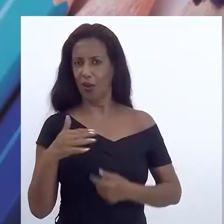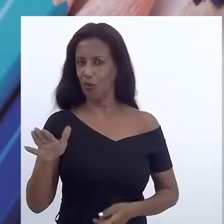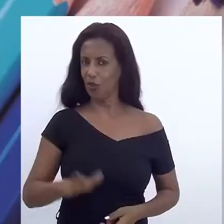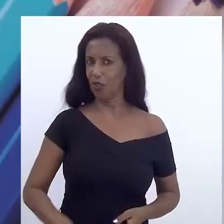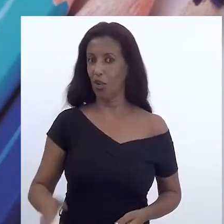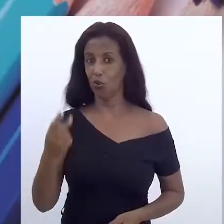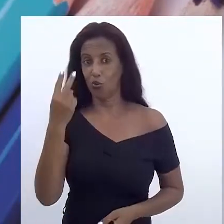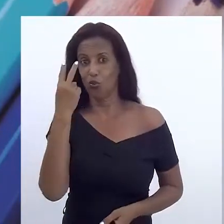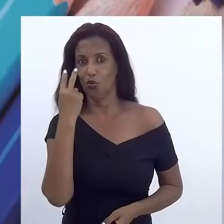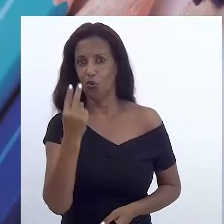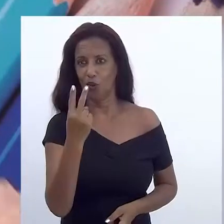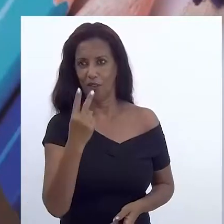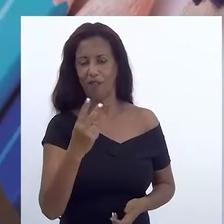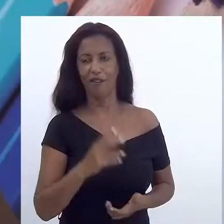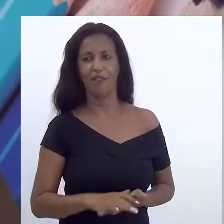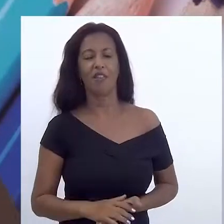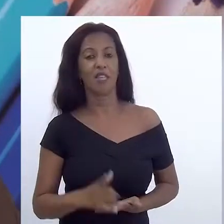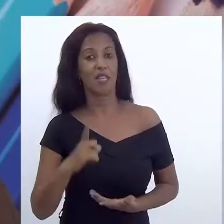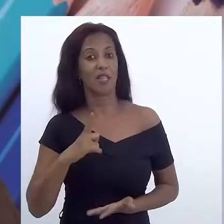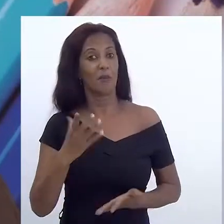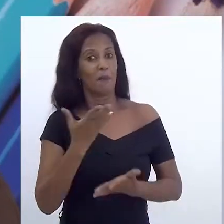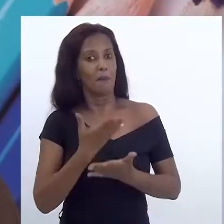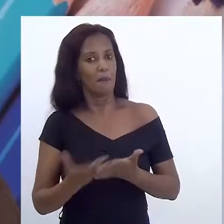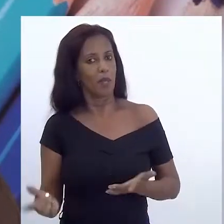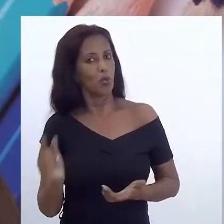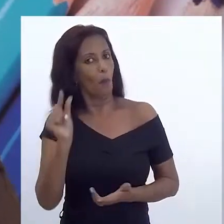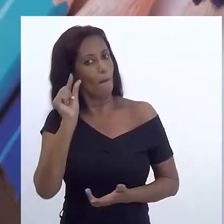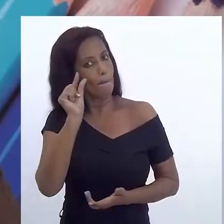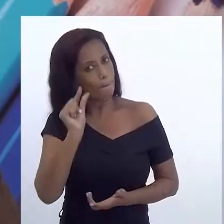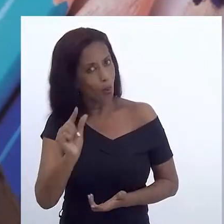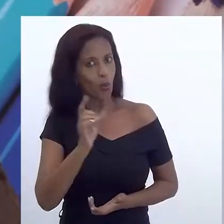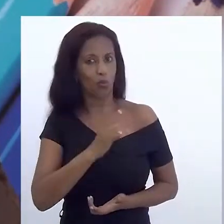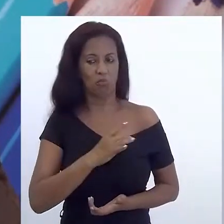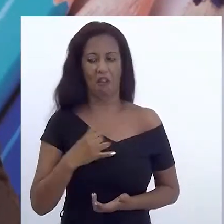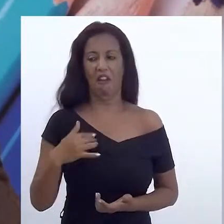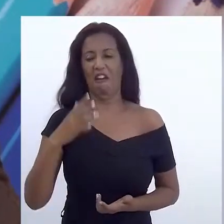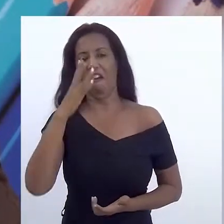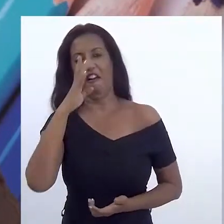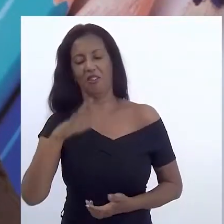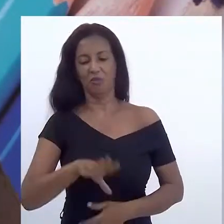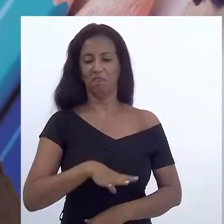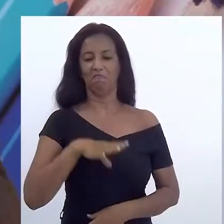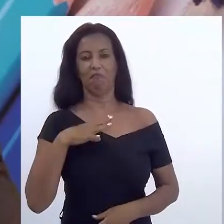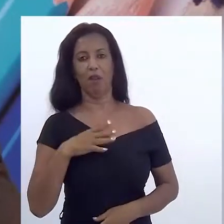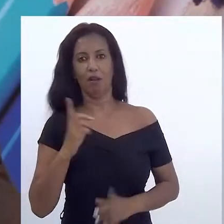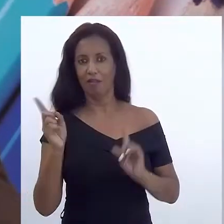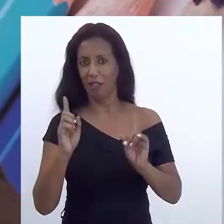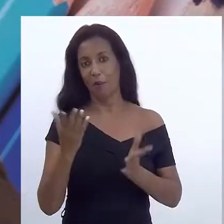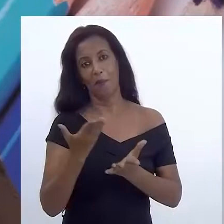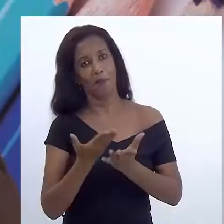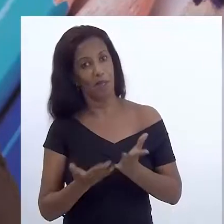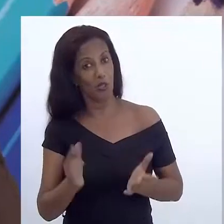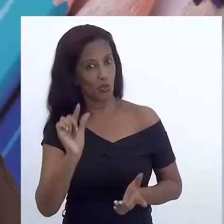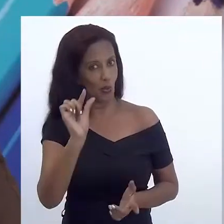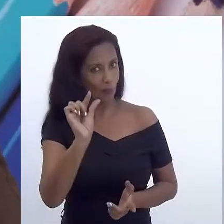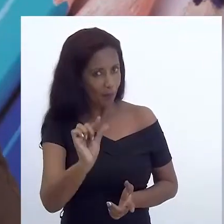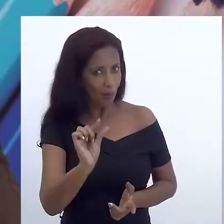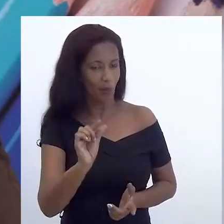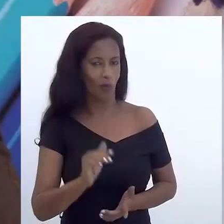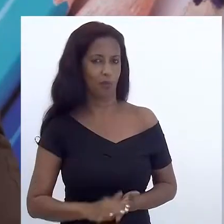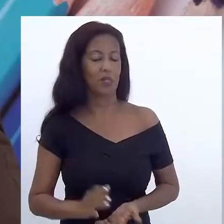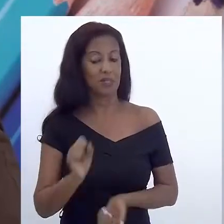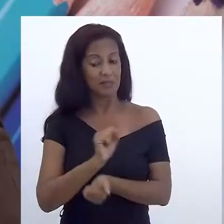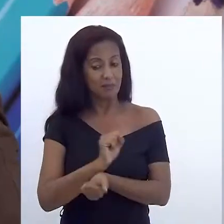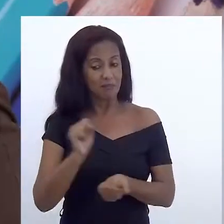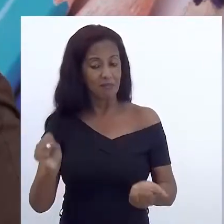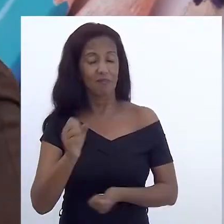eu perdi um pouco do medo. Não vou dizer assim, eu sou destemida, mas eu perdi um pouco do medo. E isso é libertador, é muito bom. Alexandre,